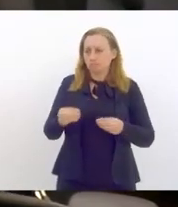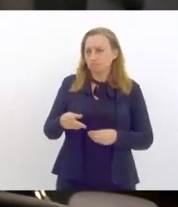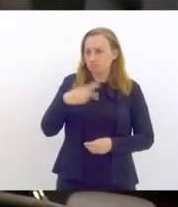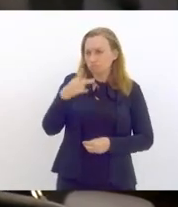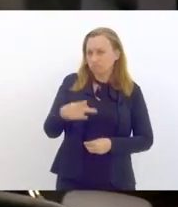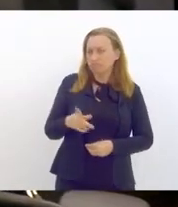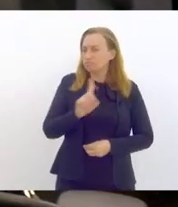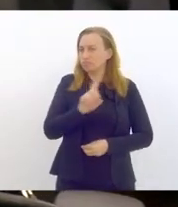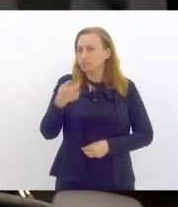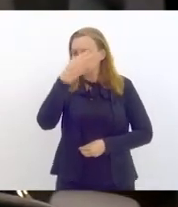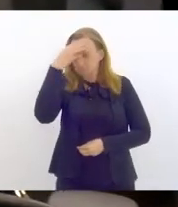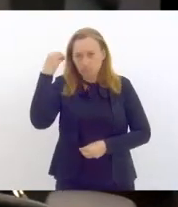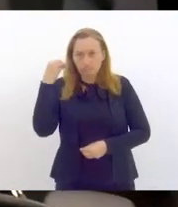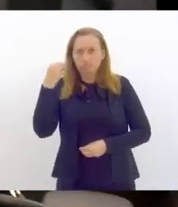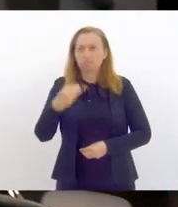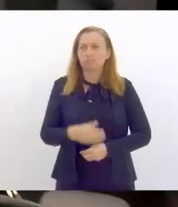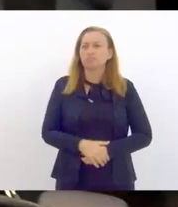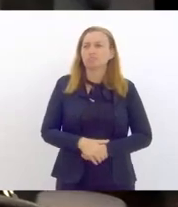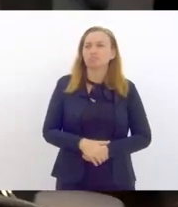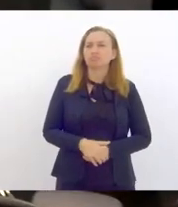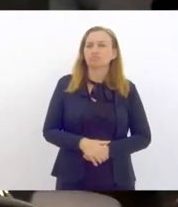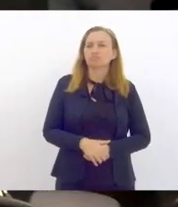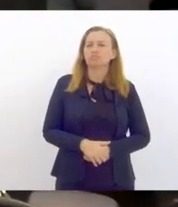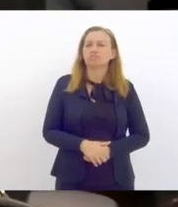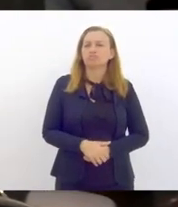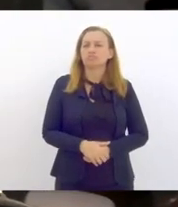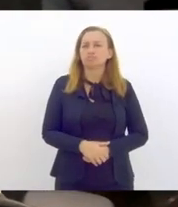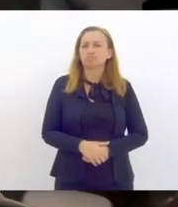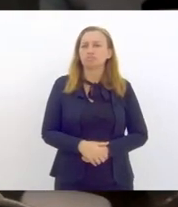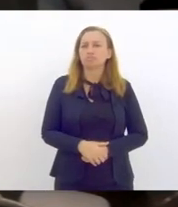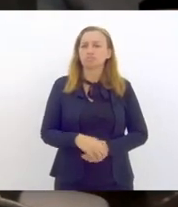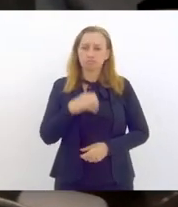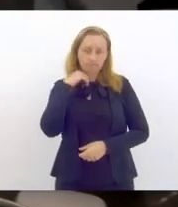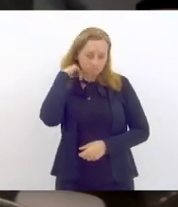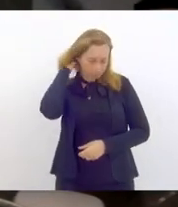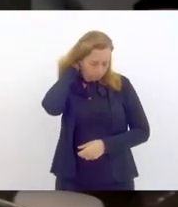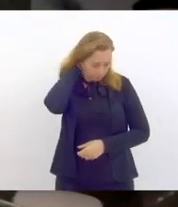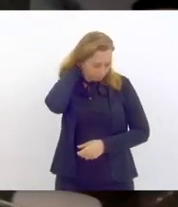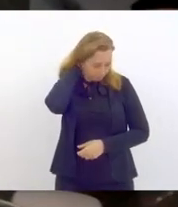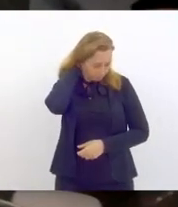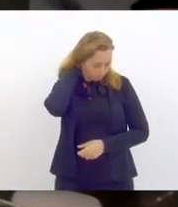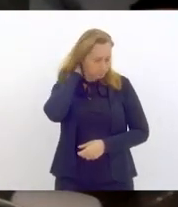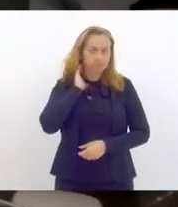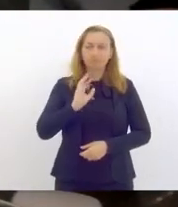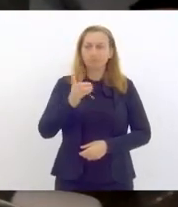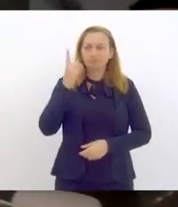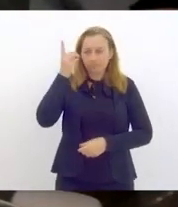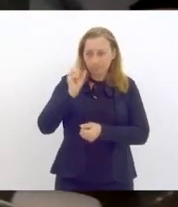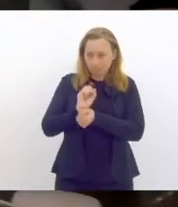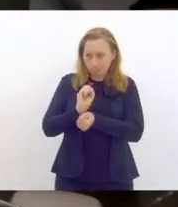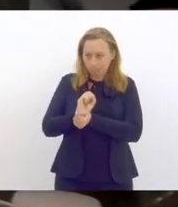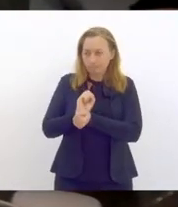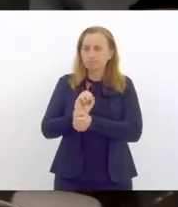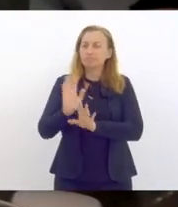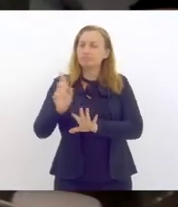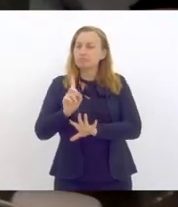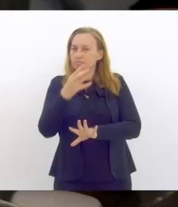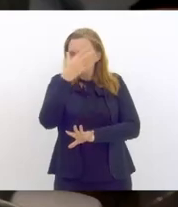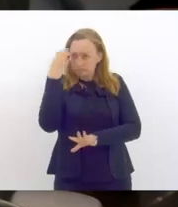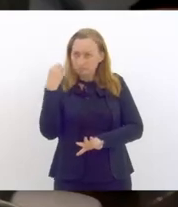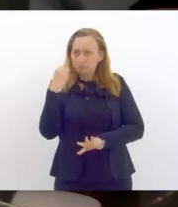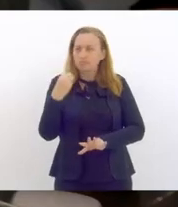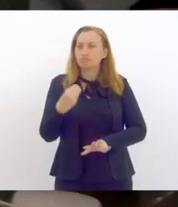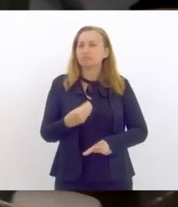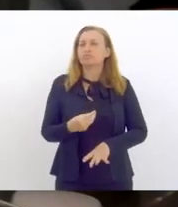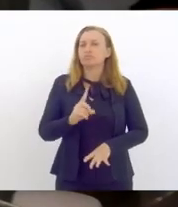para a gente não esquecer é só para a gente não esquecer são santinho Deputado só vai responder é só para a gente não esquecer que